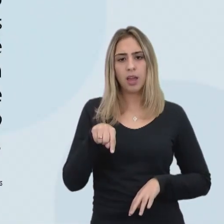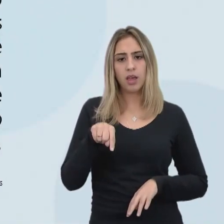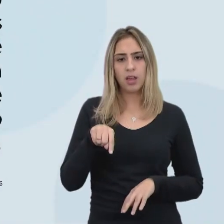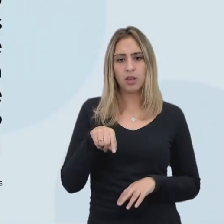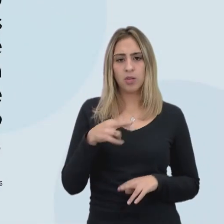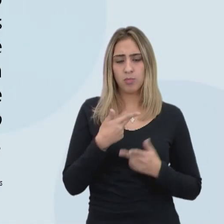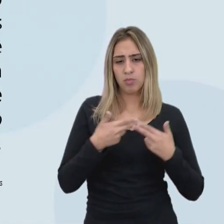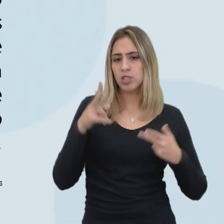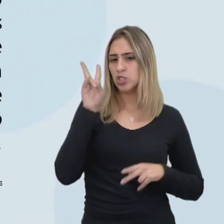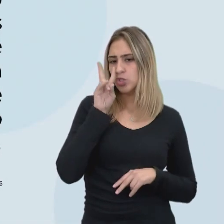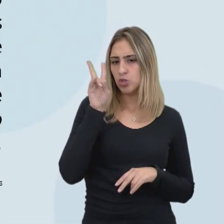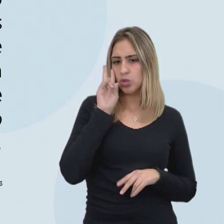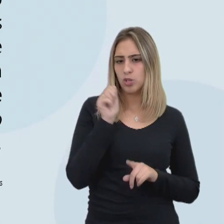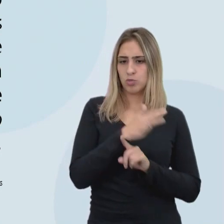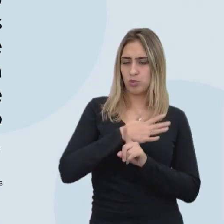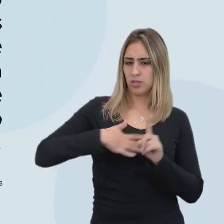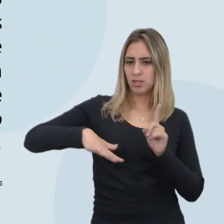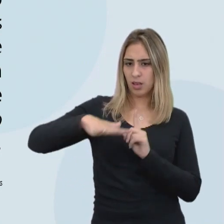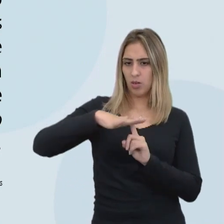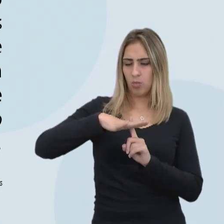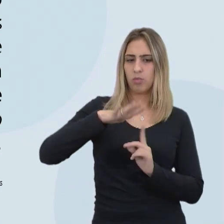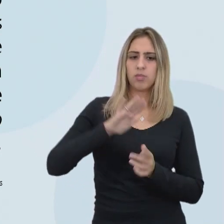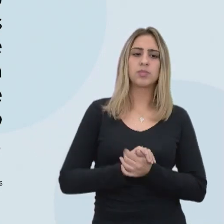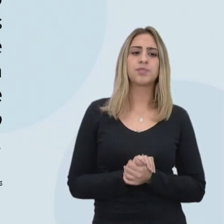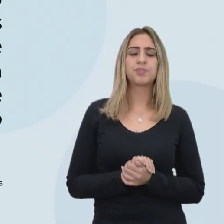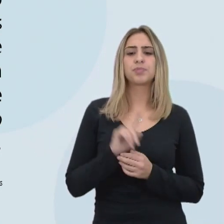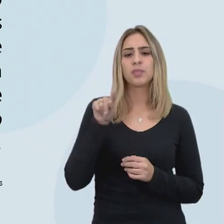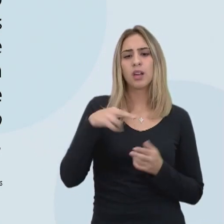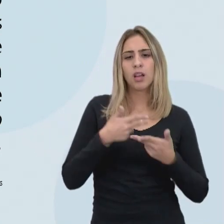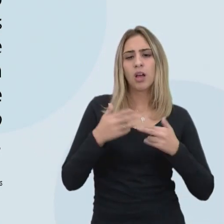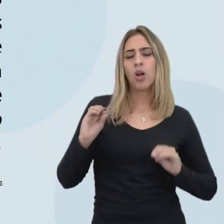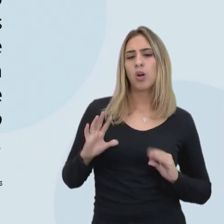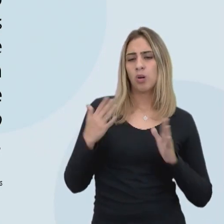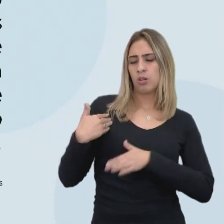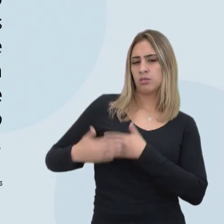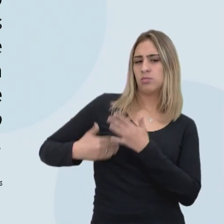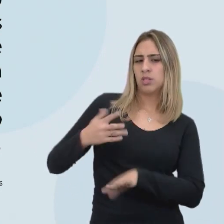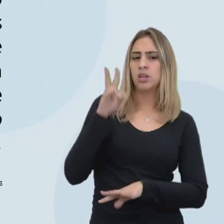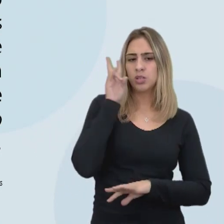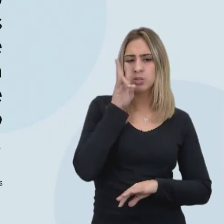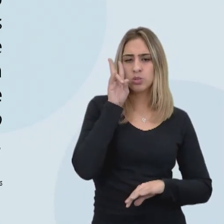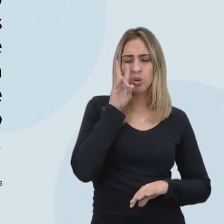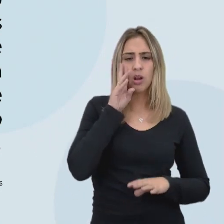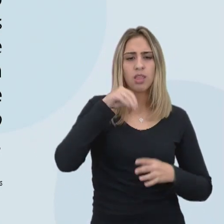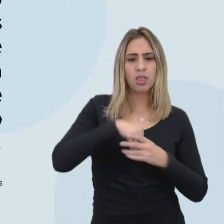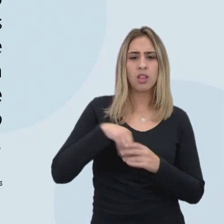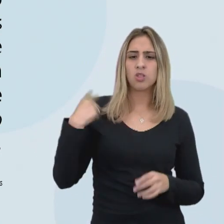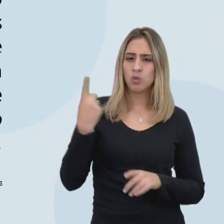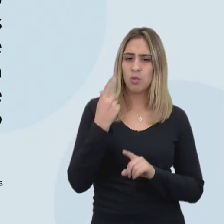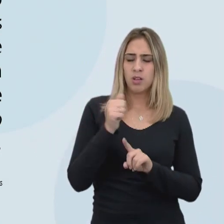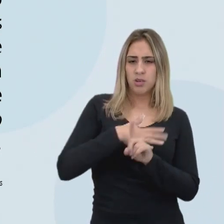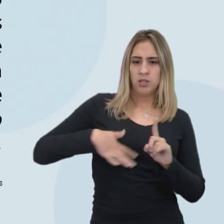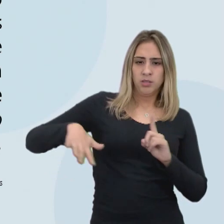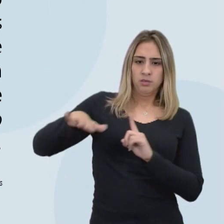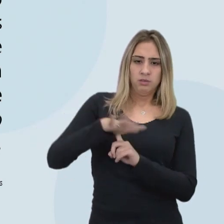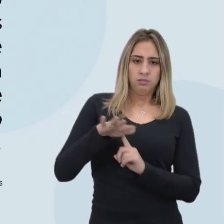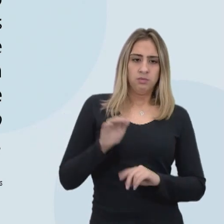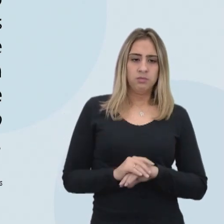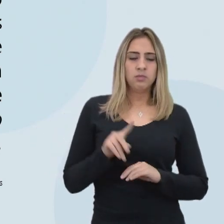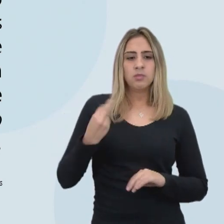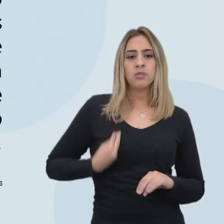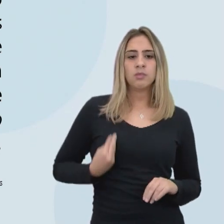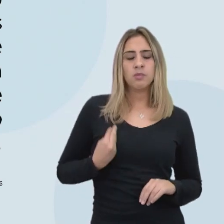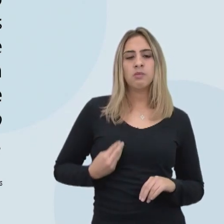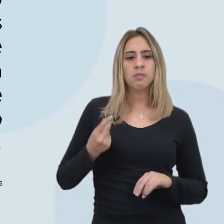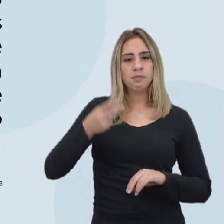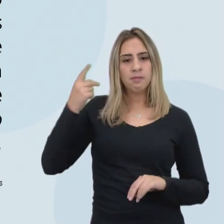fenômeno histórico e social, então ele é um fenômeno que acontece durante a história dentro de uma sociedade, né? Que existe